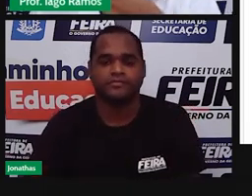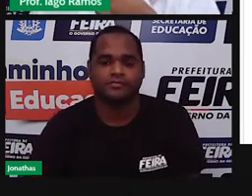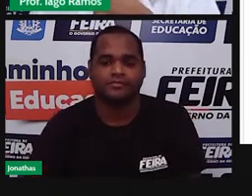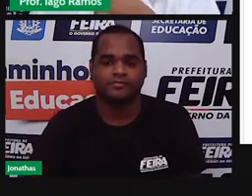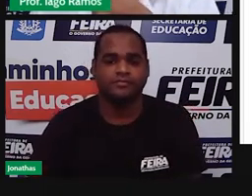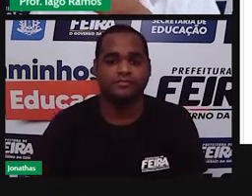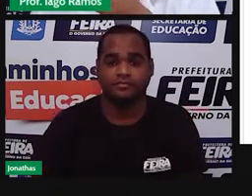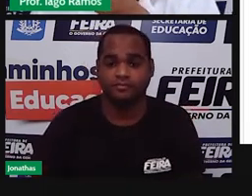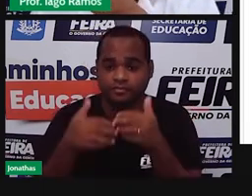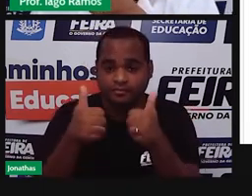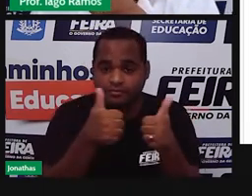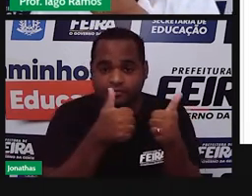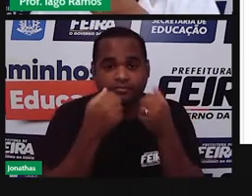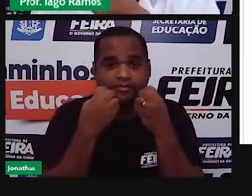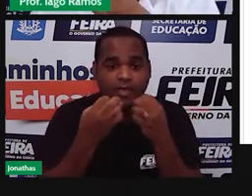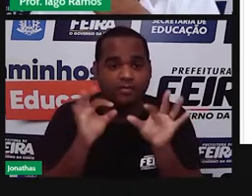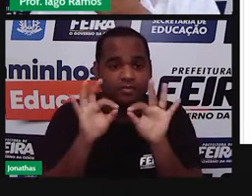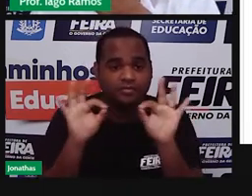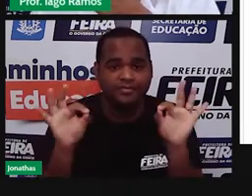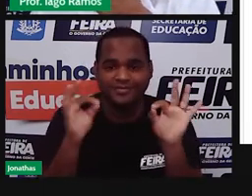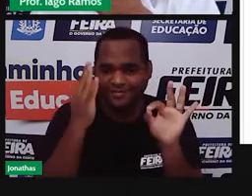Beleza? Bacana? Deu para entender esse?